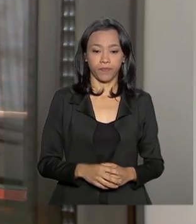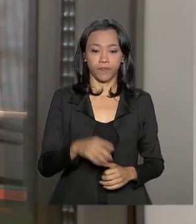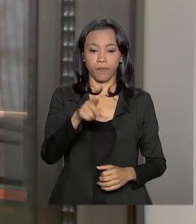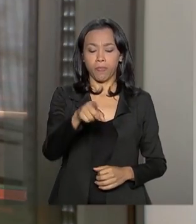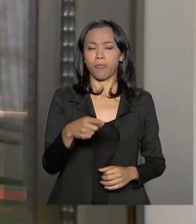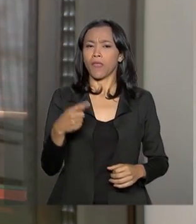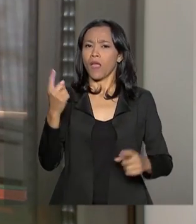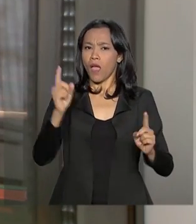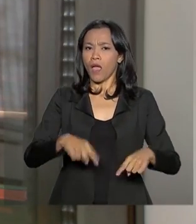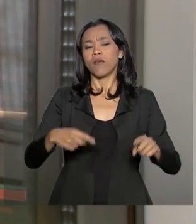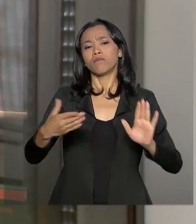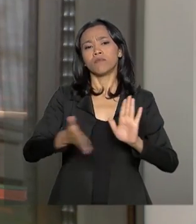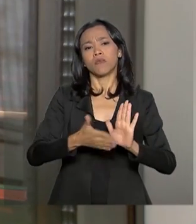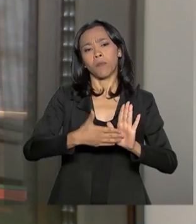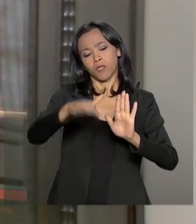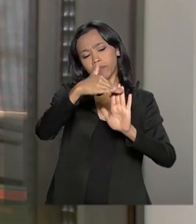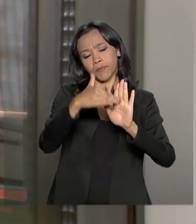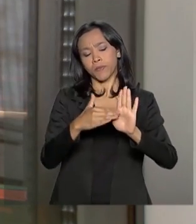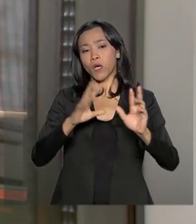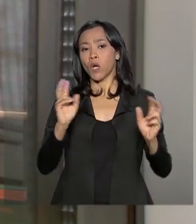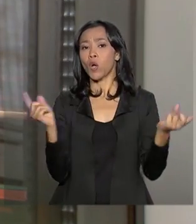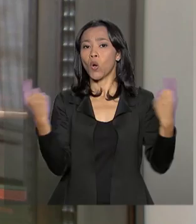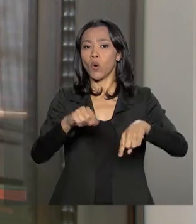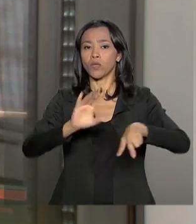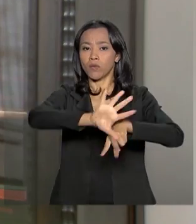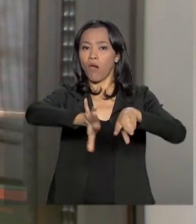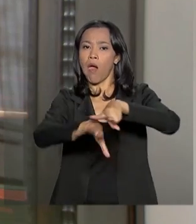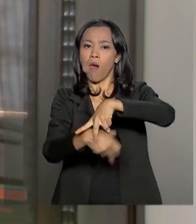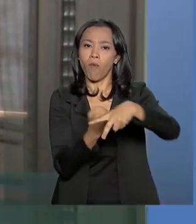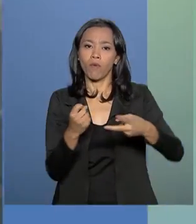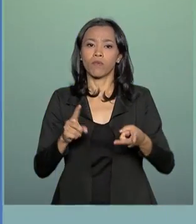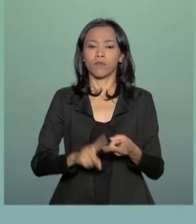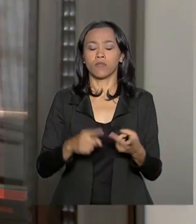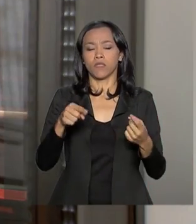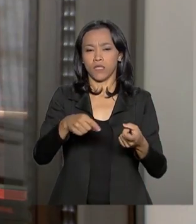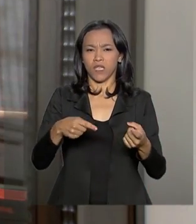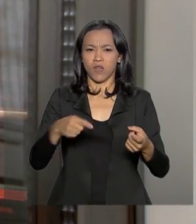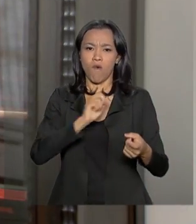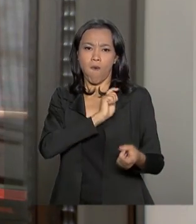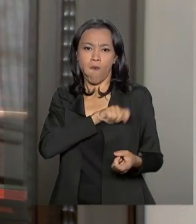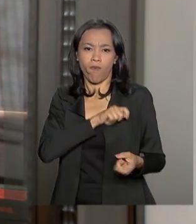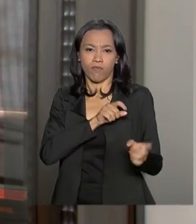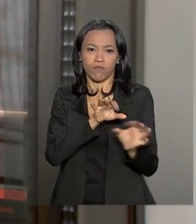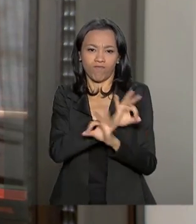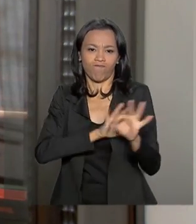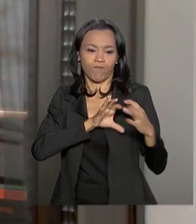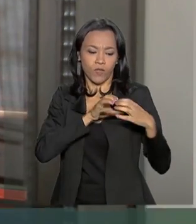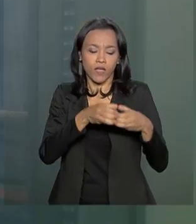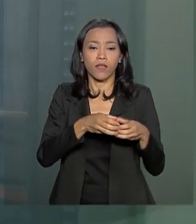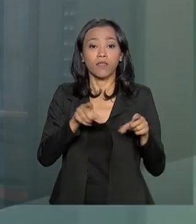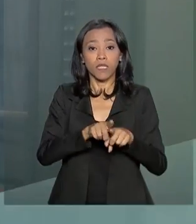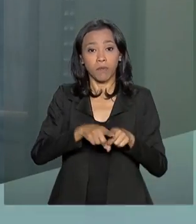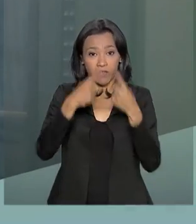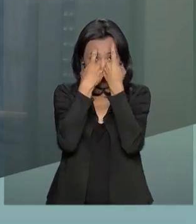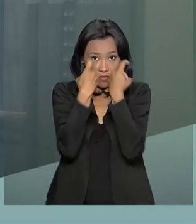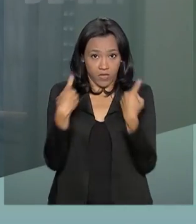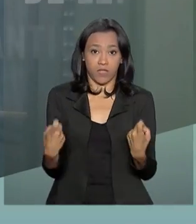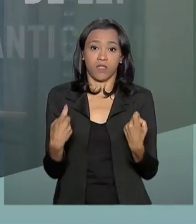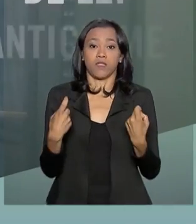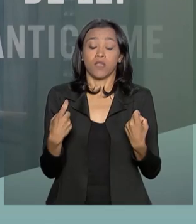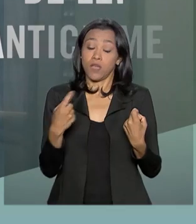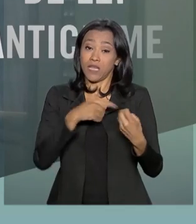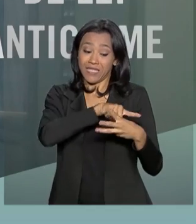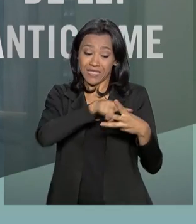medidas contra corrupção, crime organizado e crime violento. Na nossa concepção, esses três